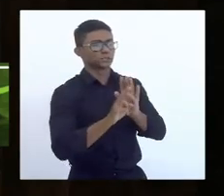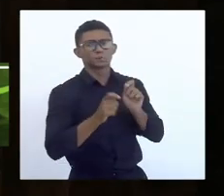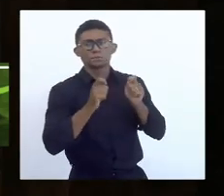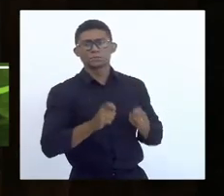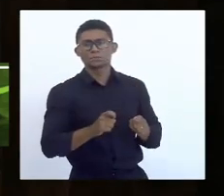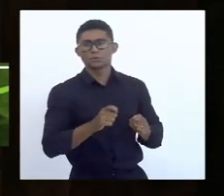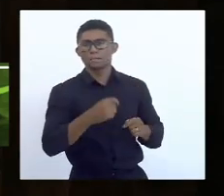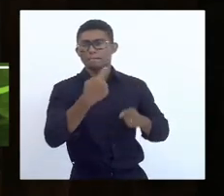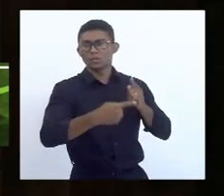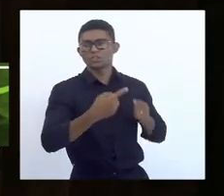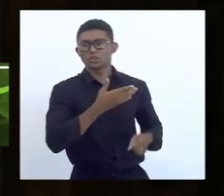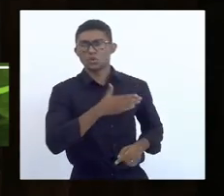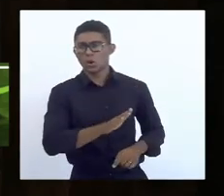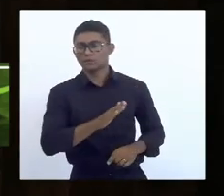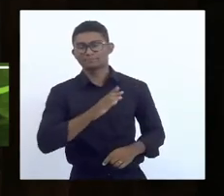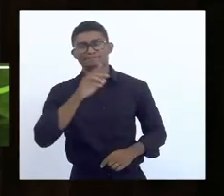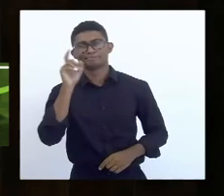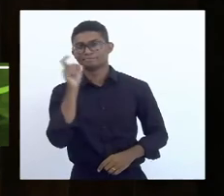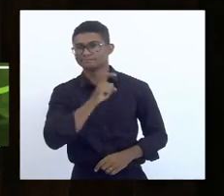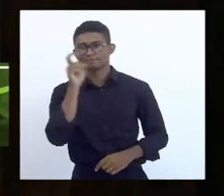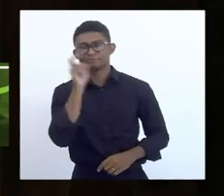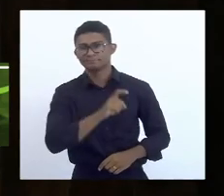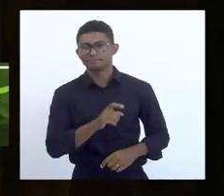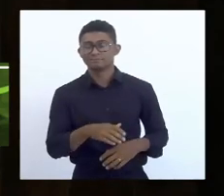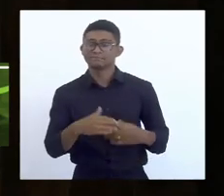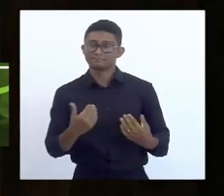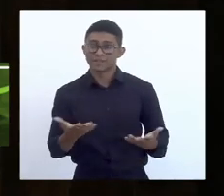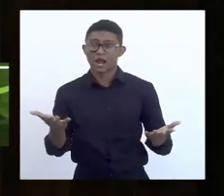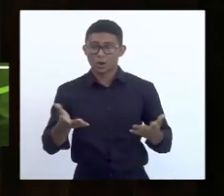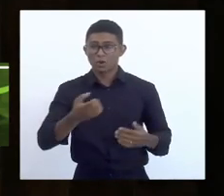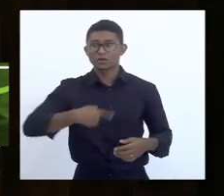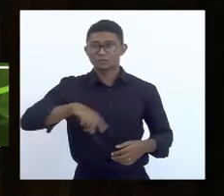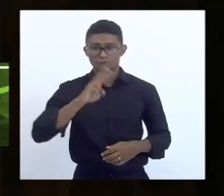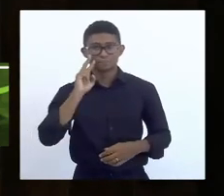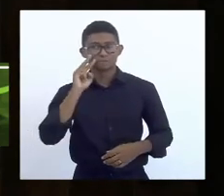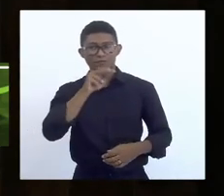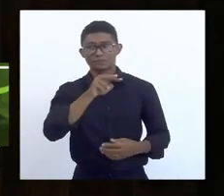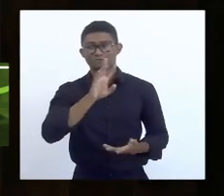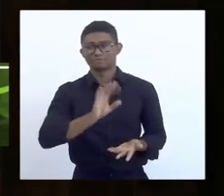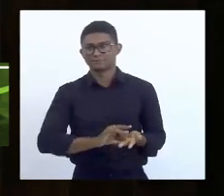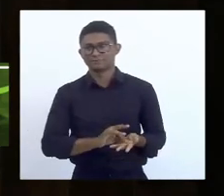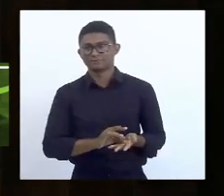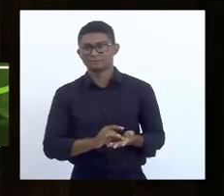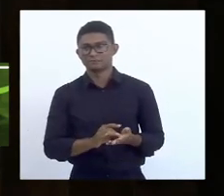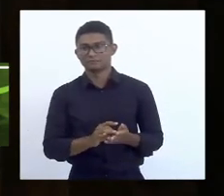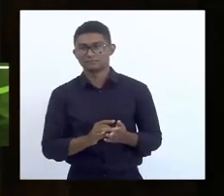é um mito e que estamos vendo agora de forma prática. Conclui, por favor.